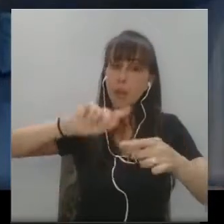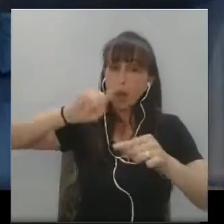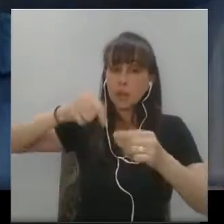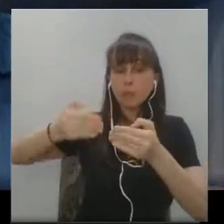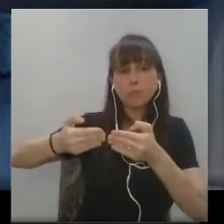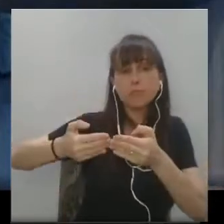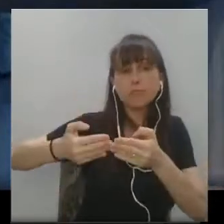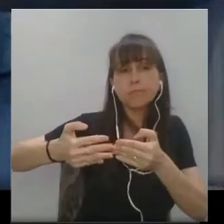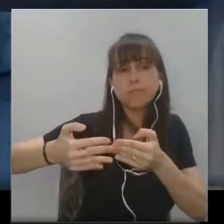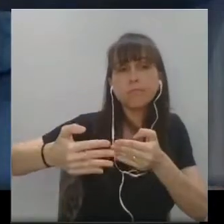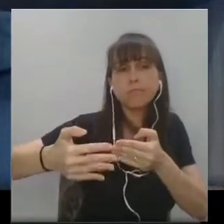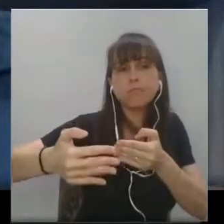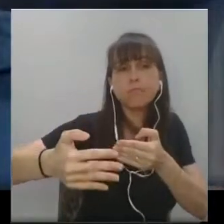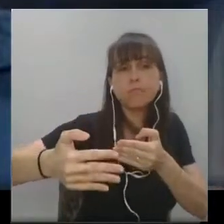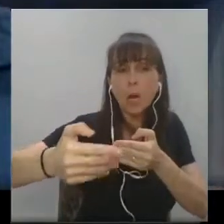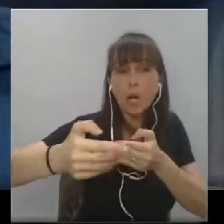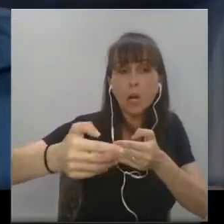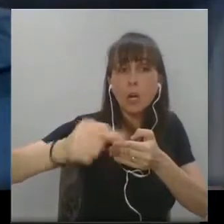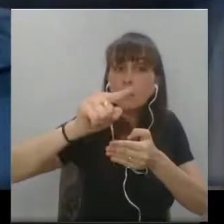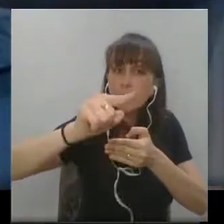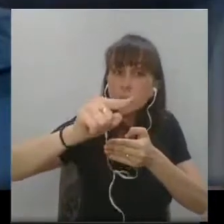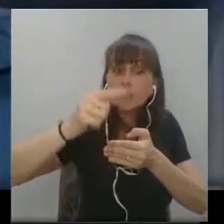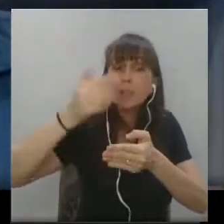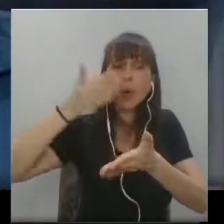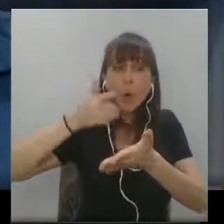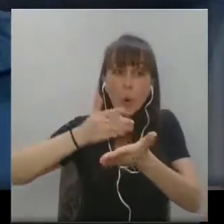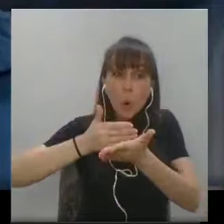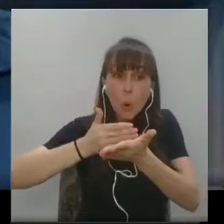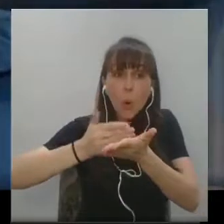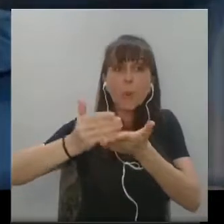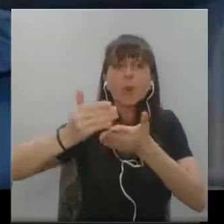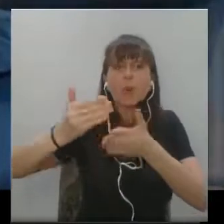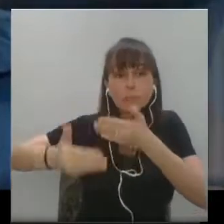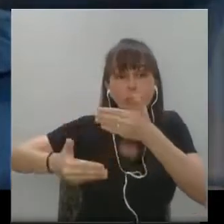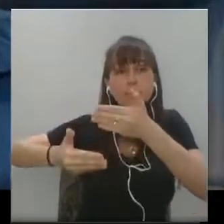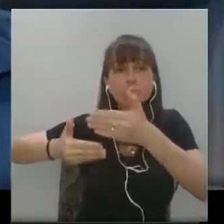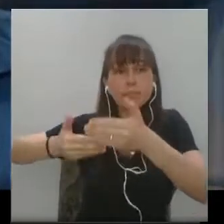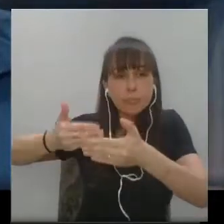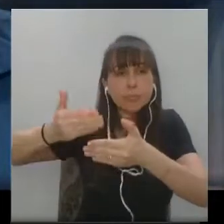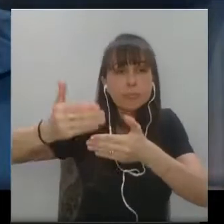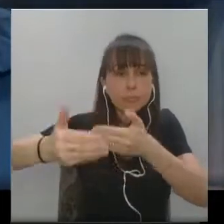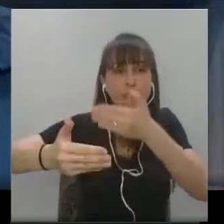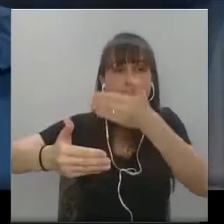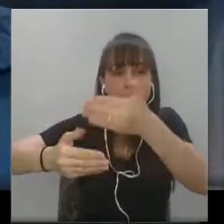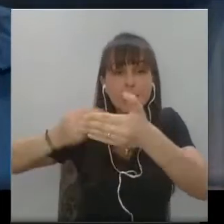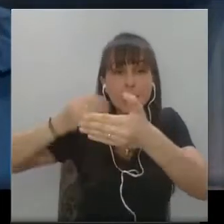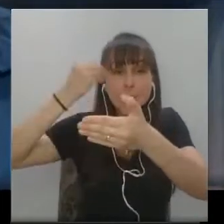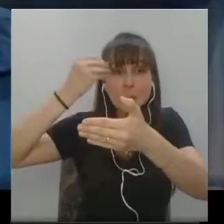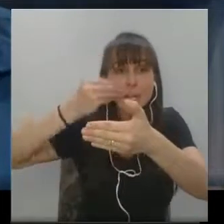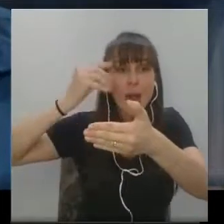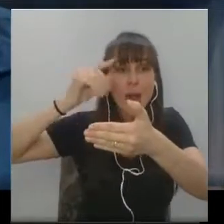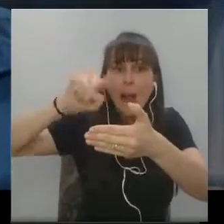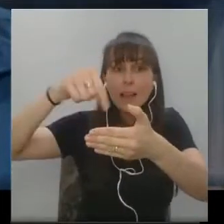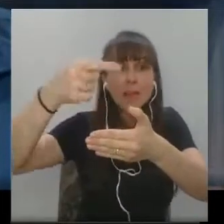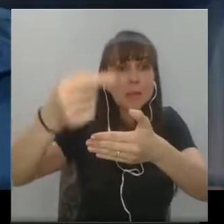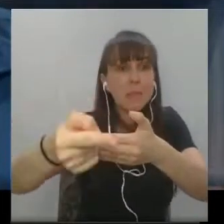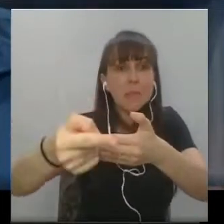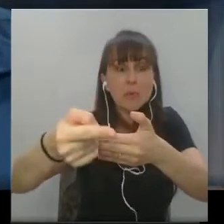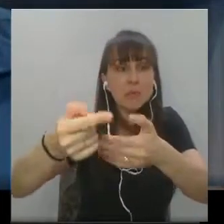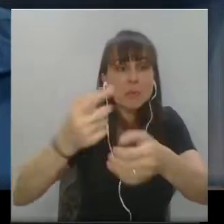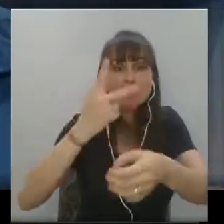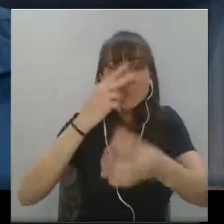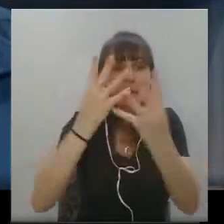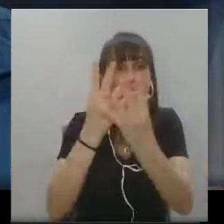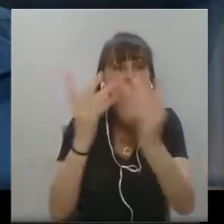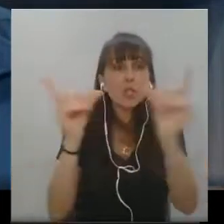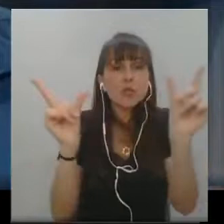que sua própria evolução gradual vai te trazer experiência, você vai ler e depois tem dificuldade. É como aprender uma língua, né? Você no